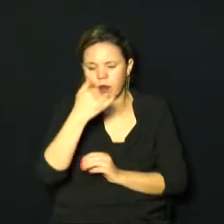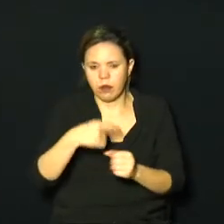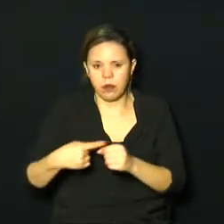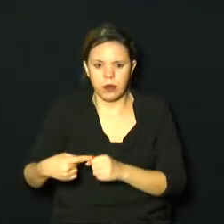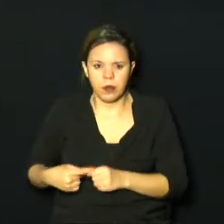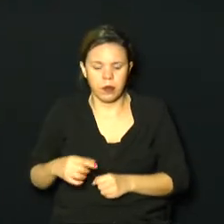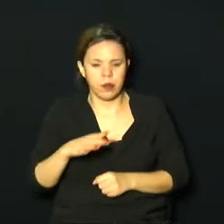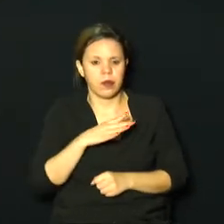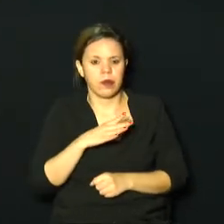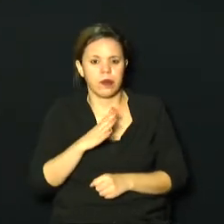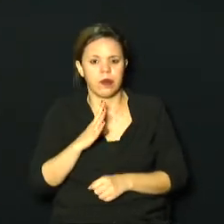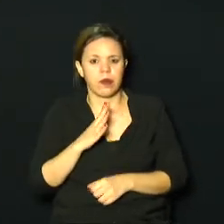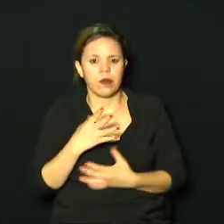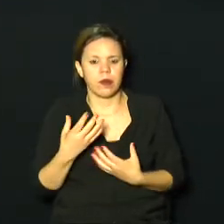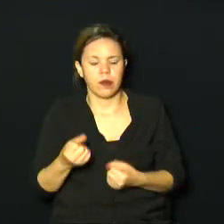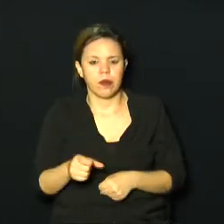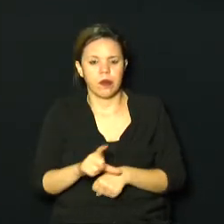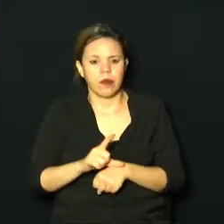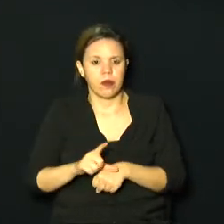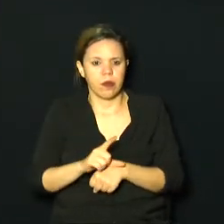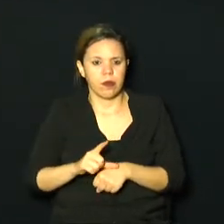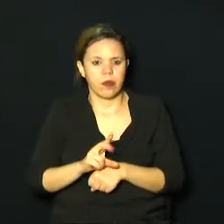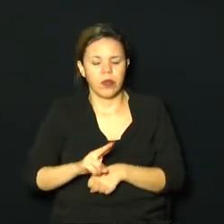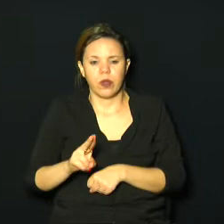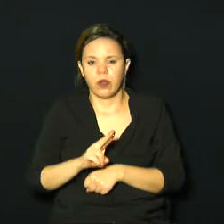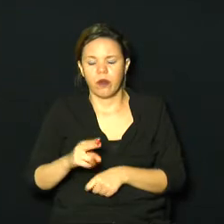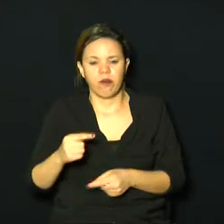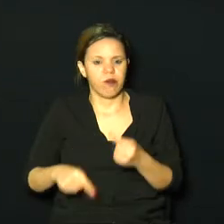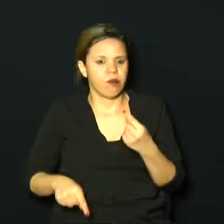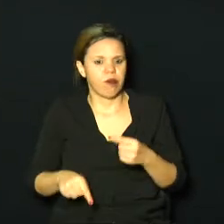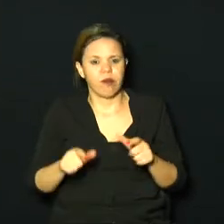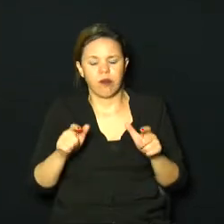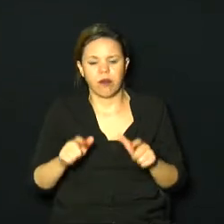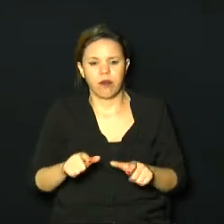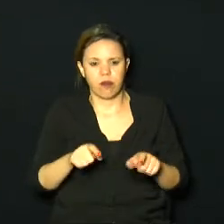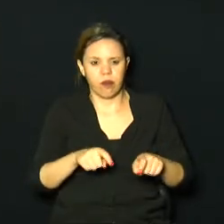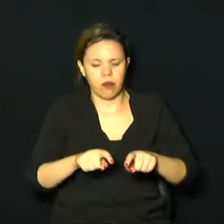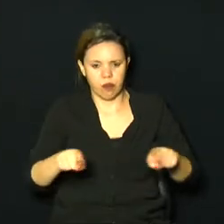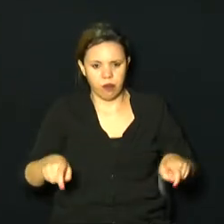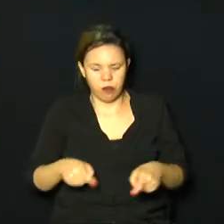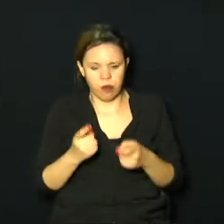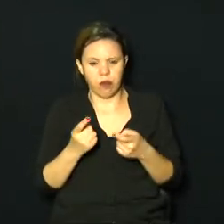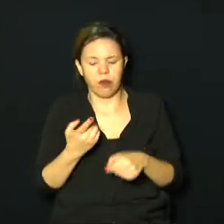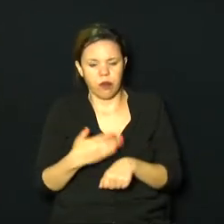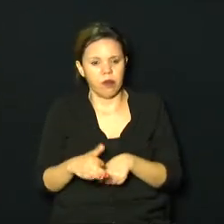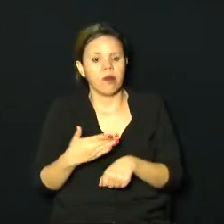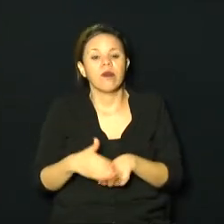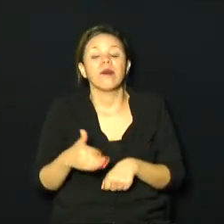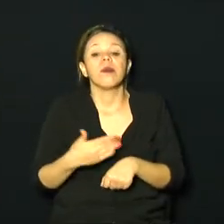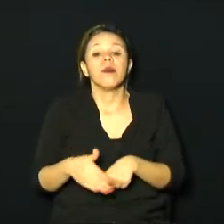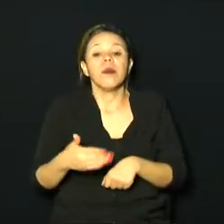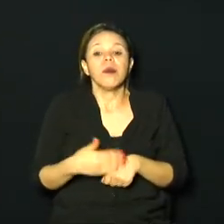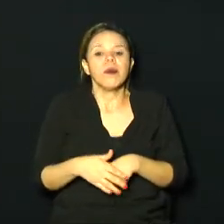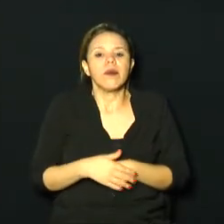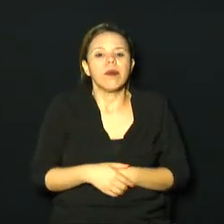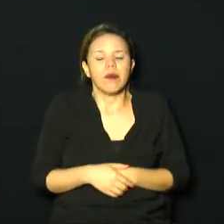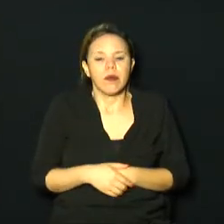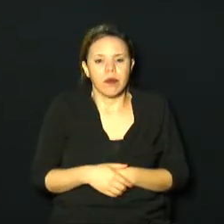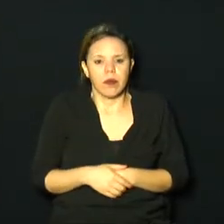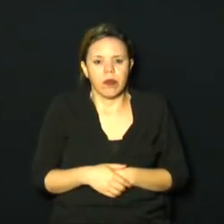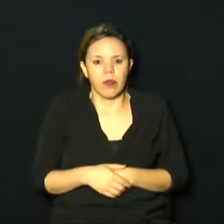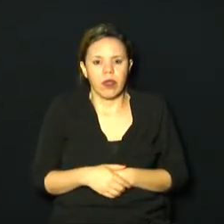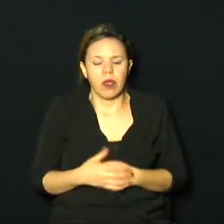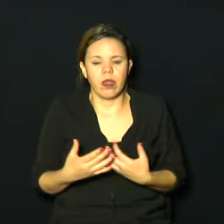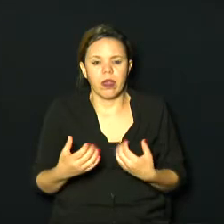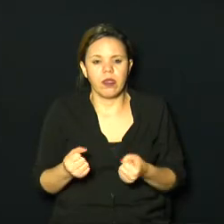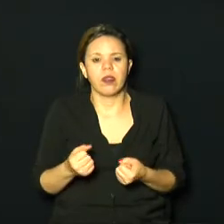e a legitimação de um uso indevido da terra e uma legitimação da prática, da conivência do